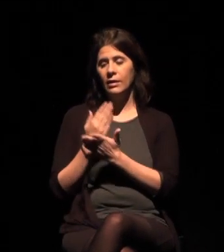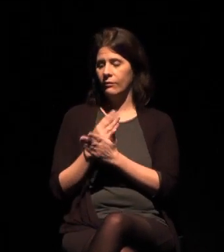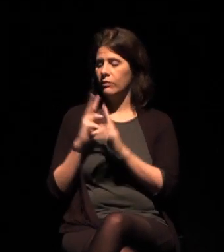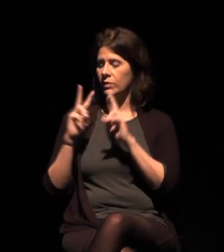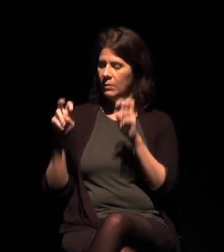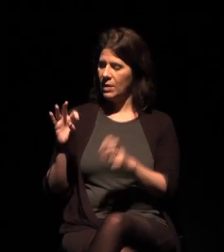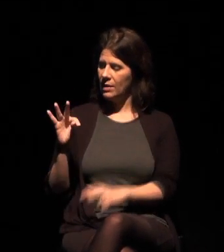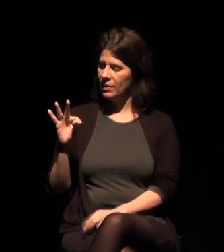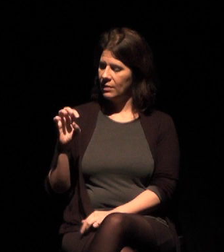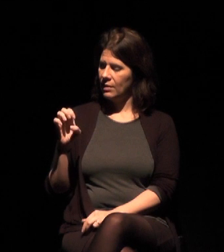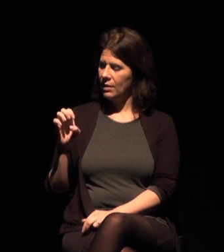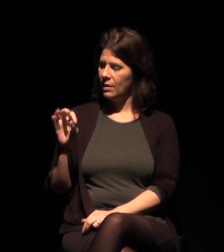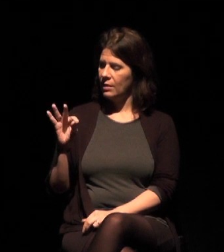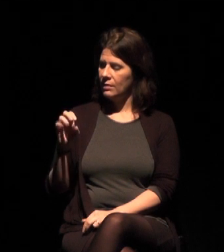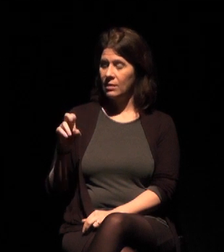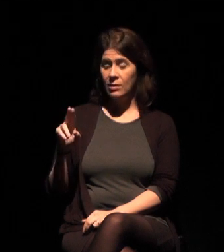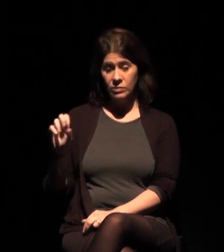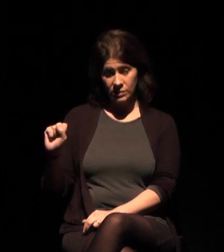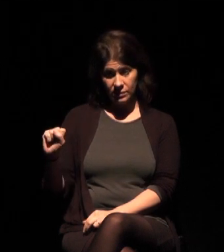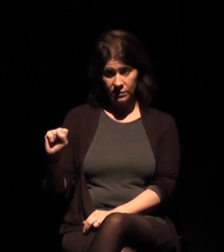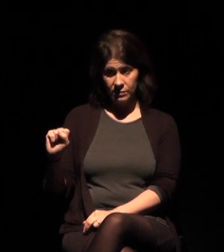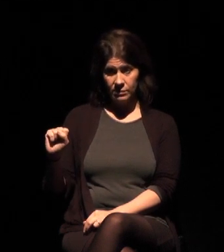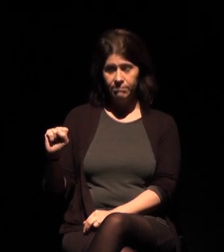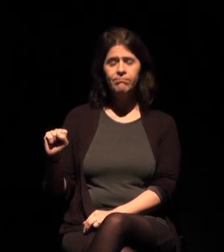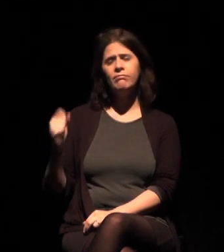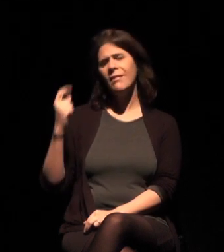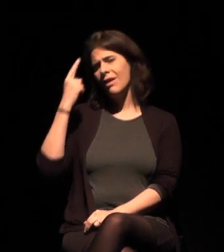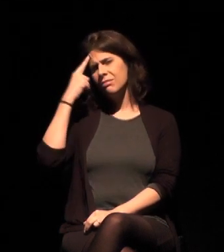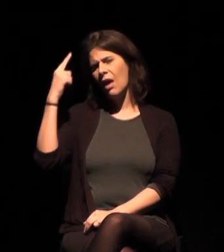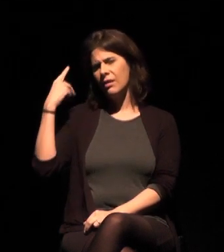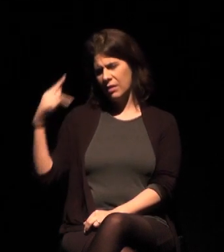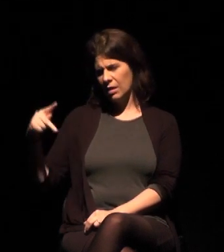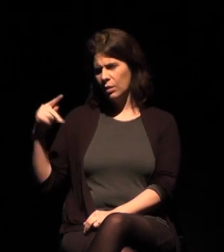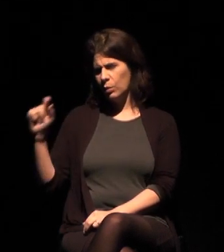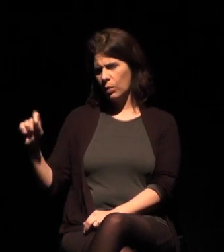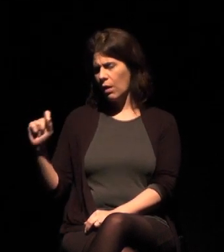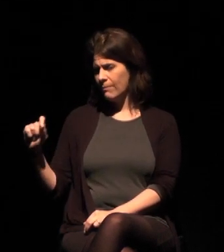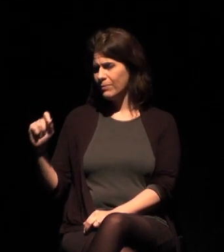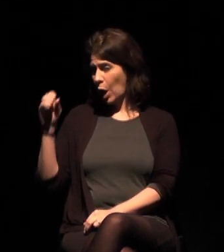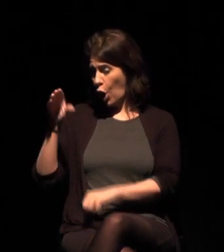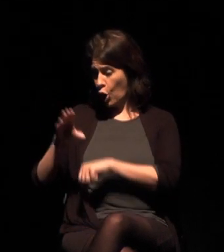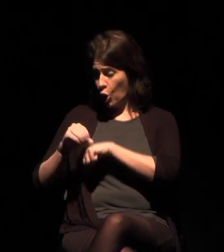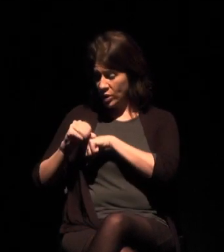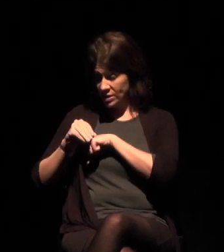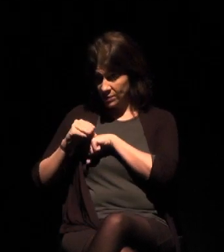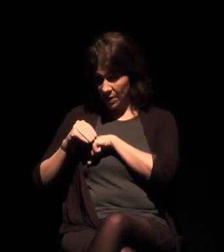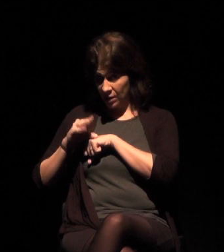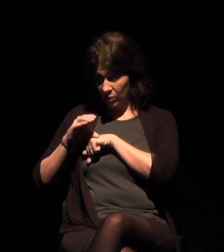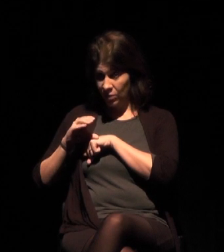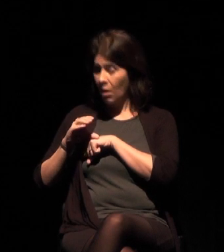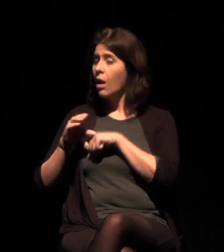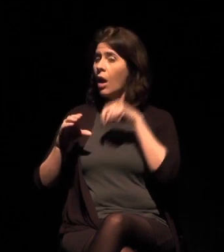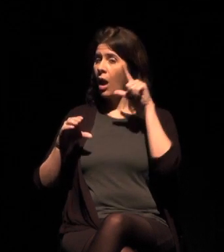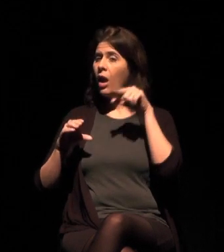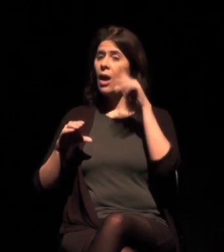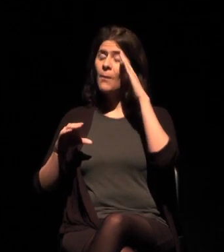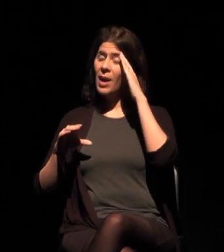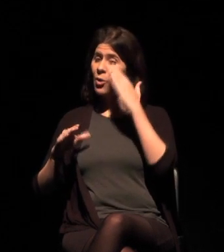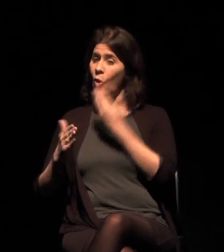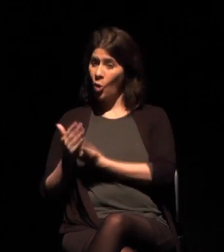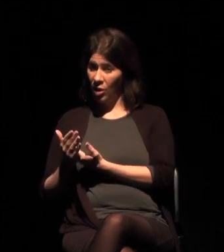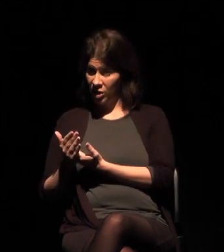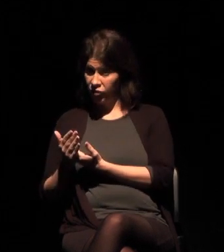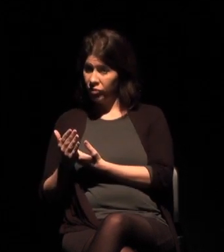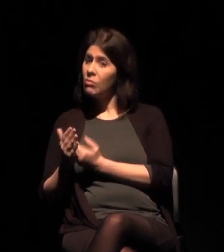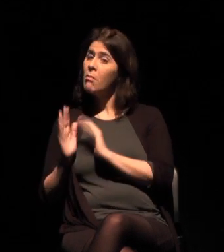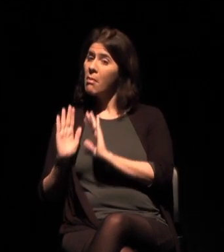já havia essa ideia que o conhecimento é uma uma crença com explicação você tem que explicar o que você conhece